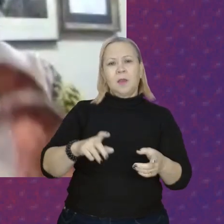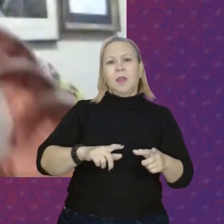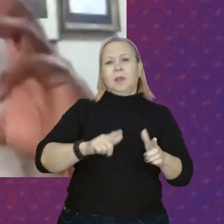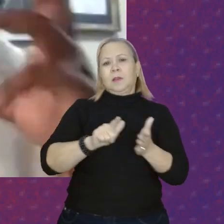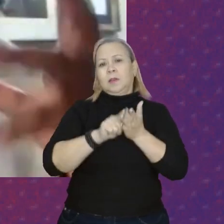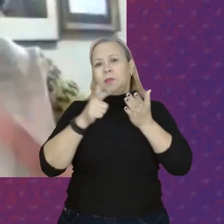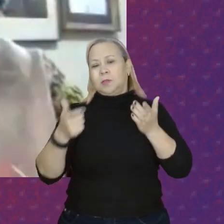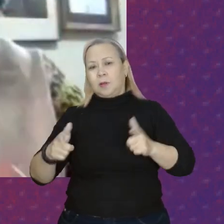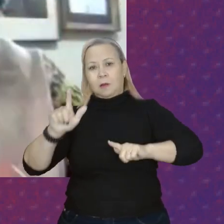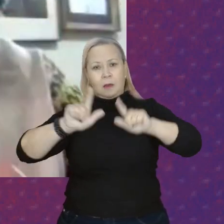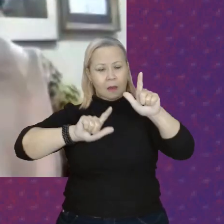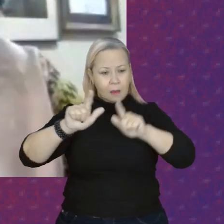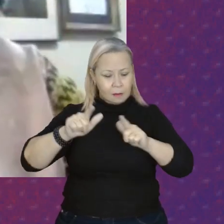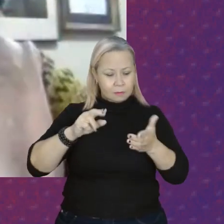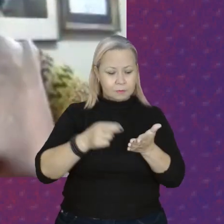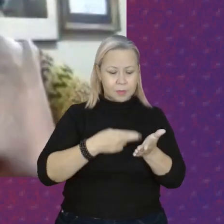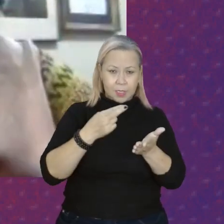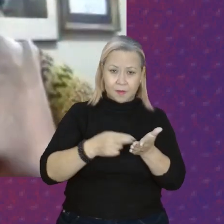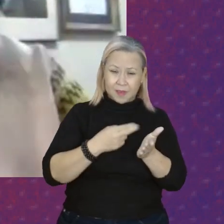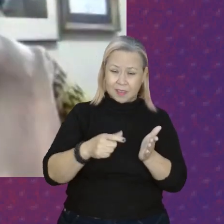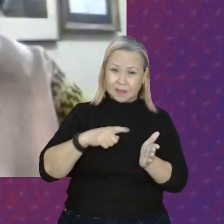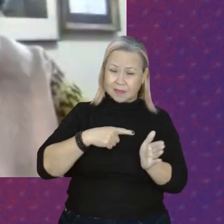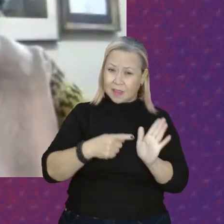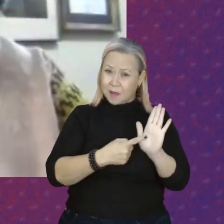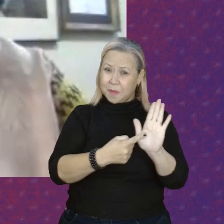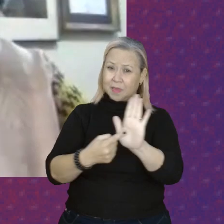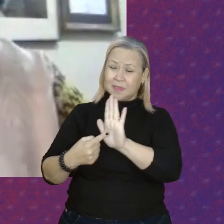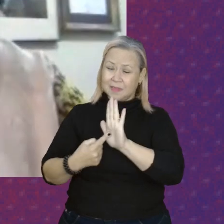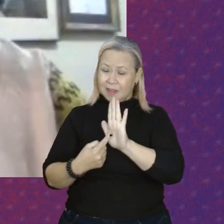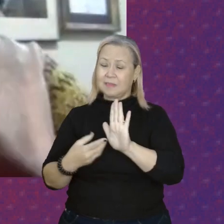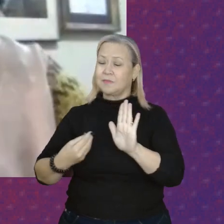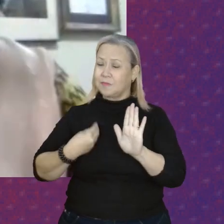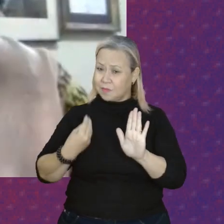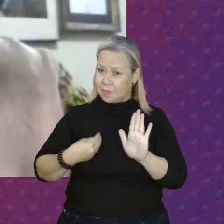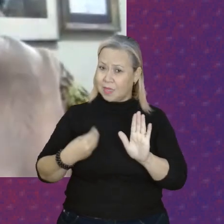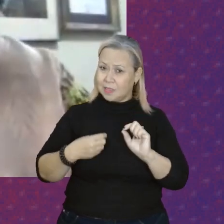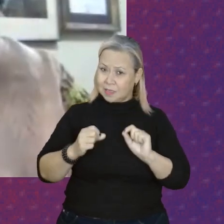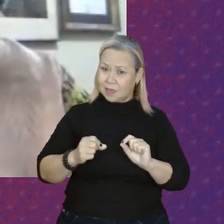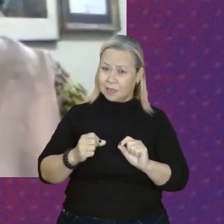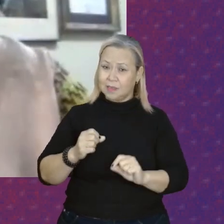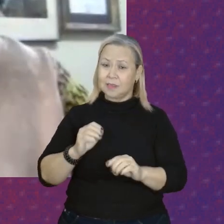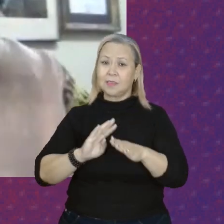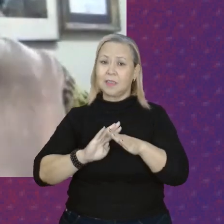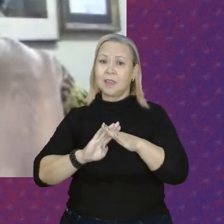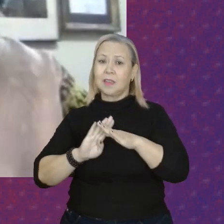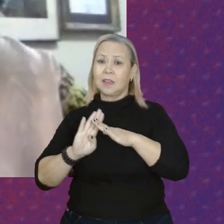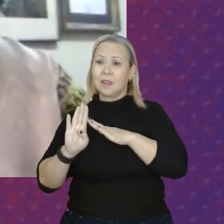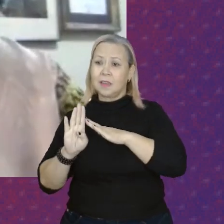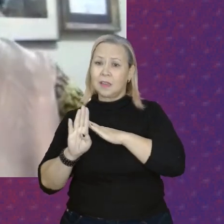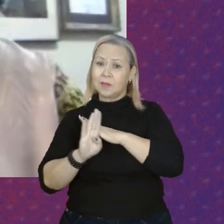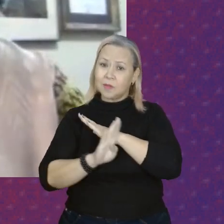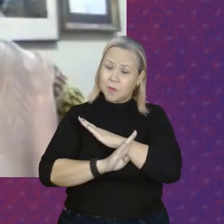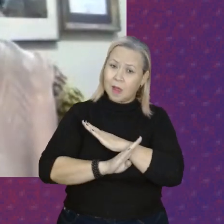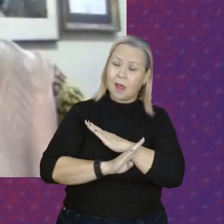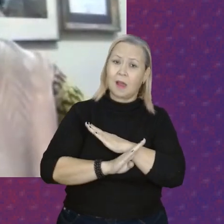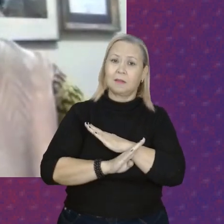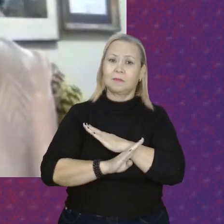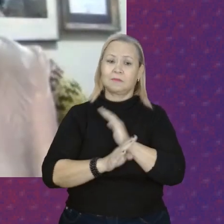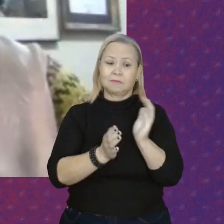veja a representação ainda muito presente, né, dos bairros de maioria negra,